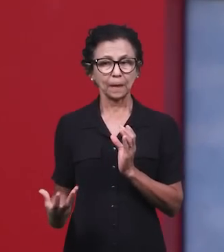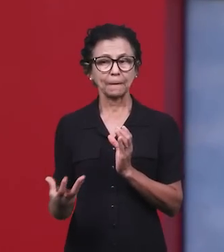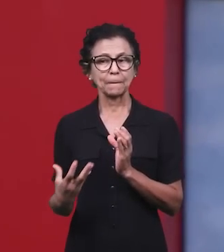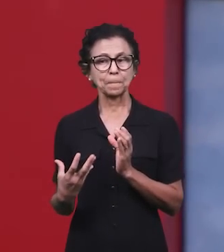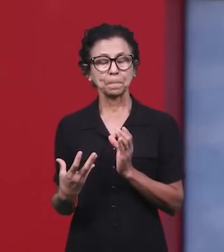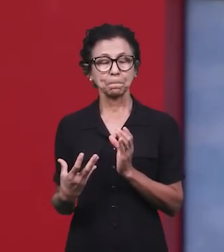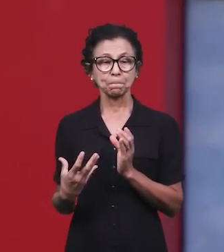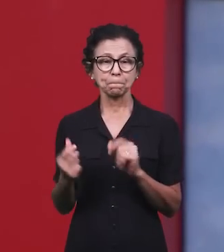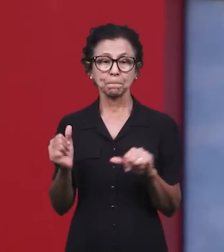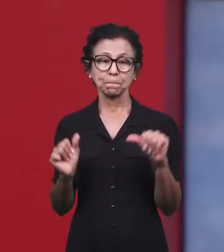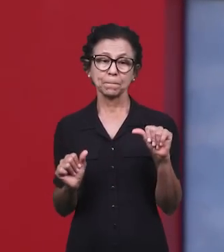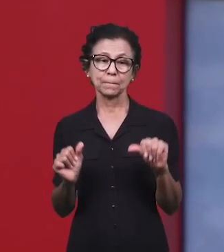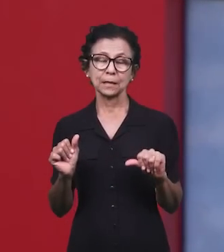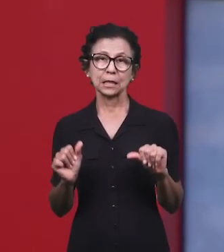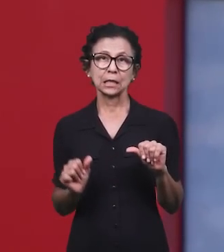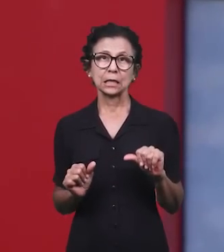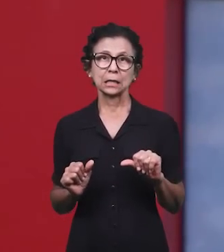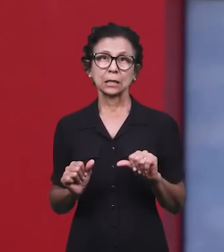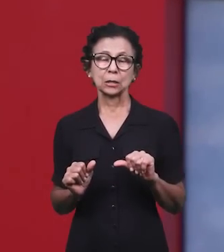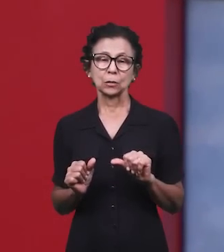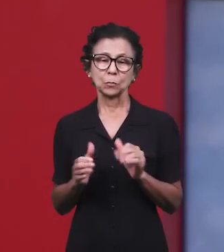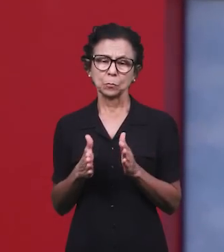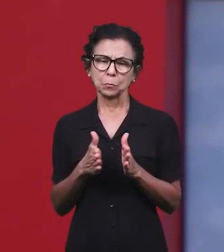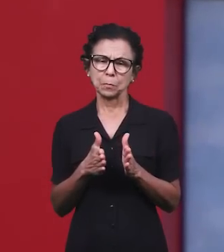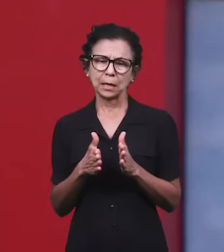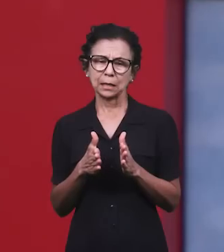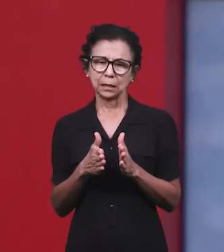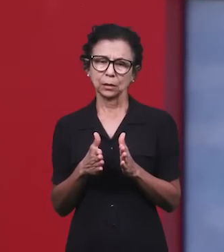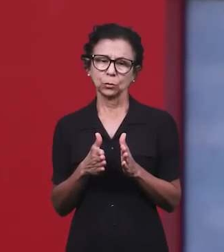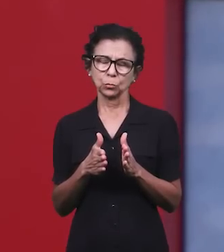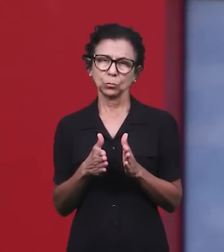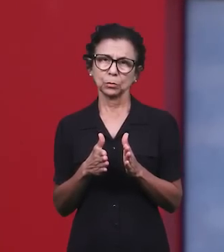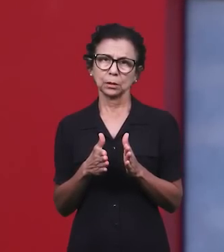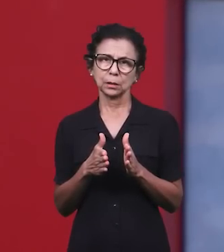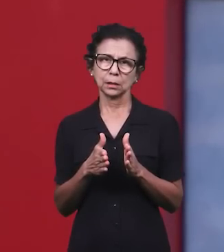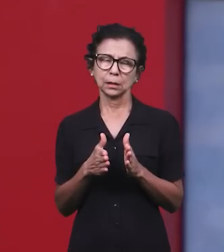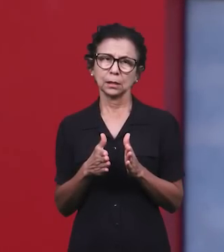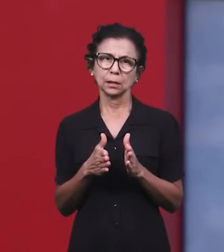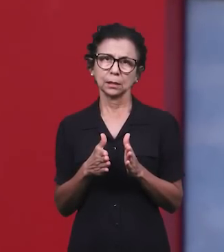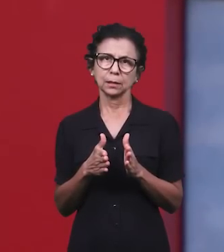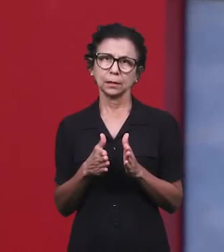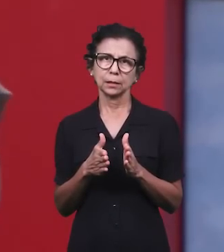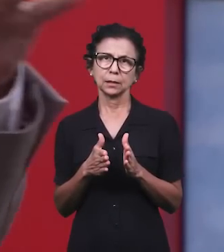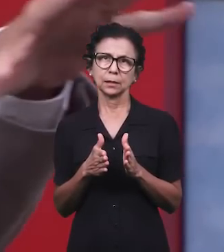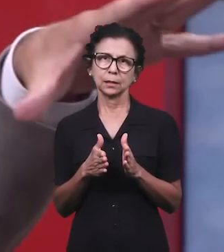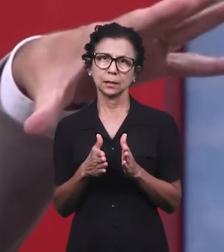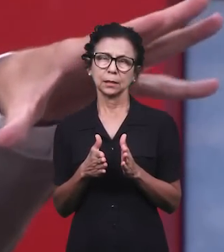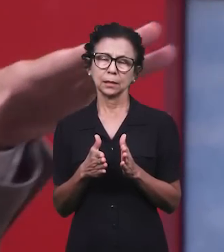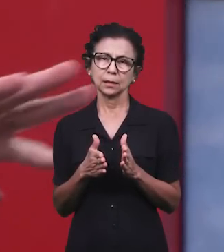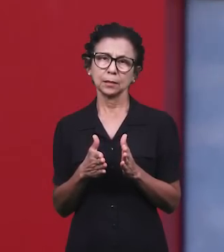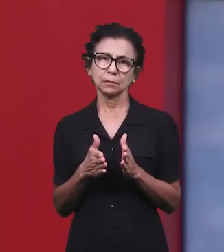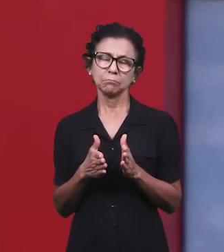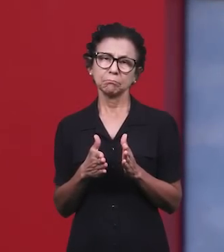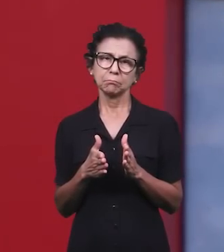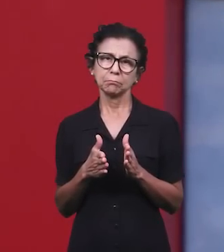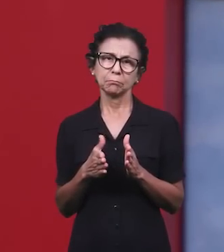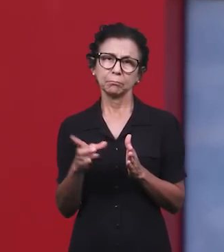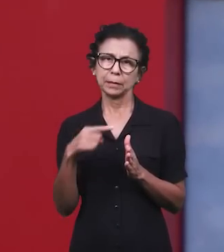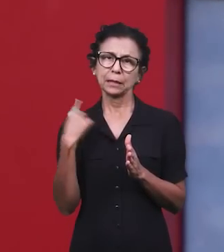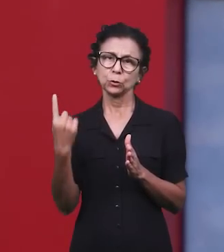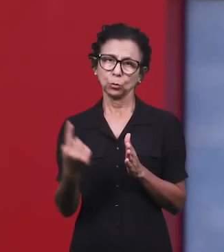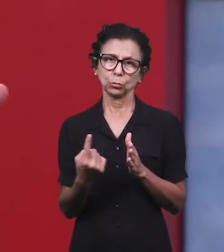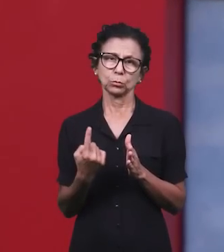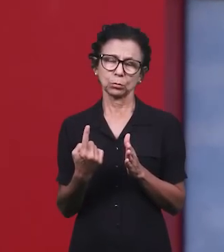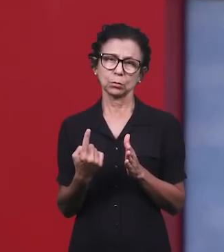ponto de horário, de tempo, que atenda à diversidade da igreja. Eu acho que